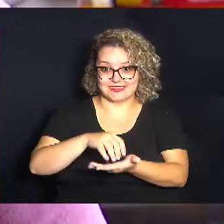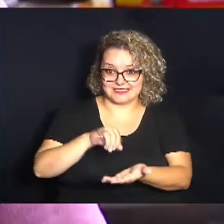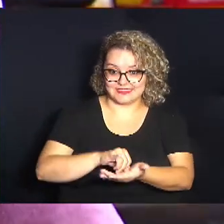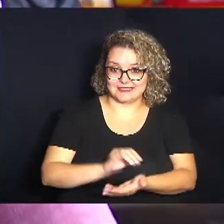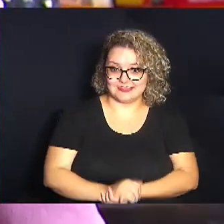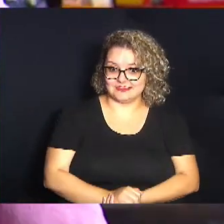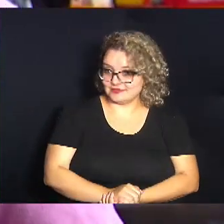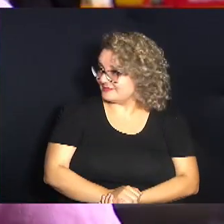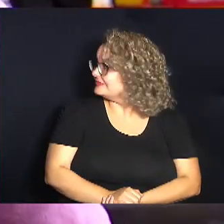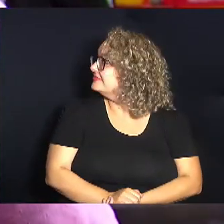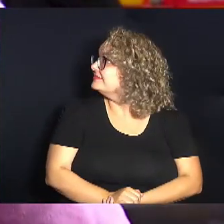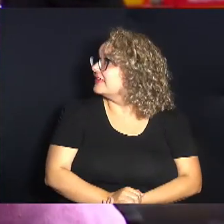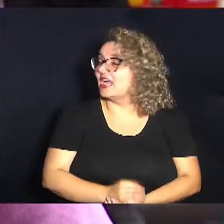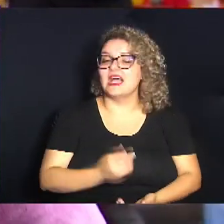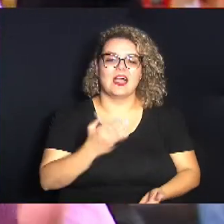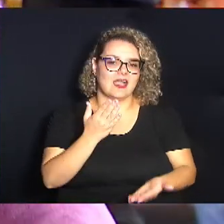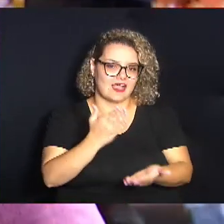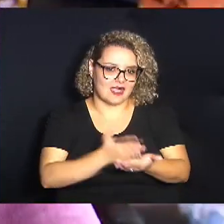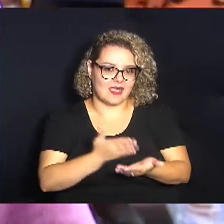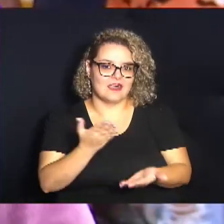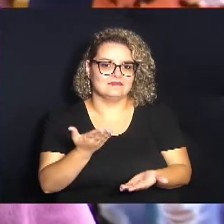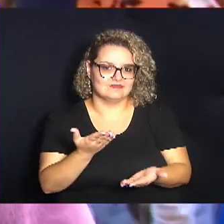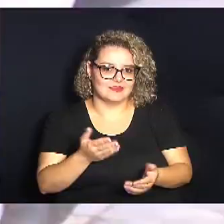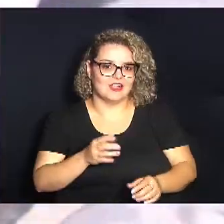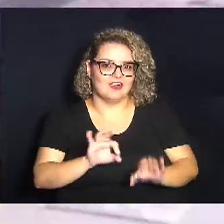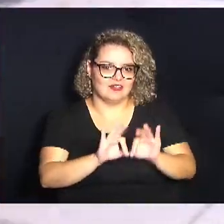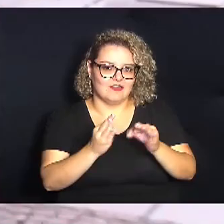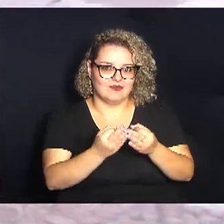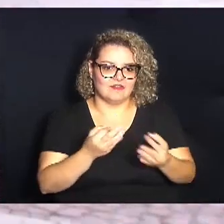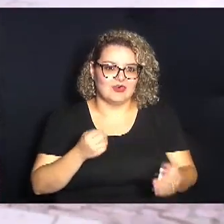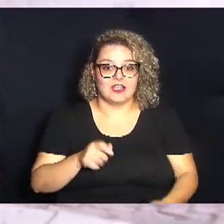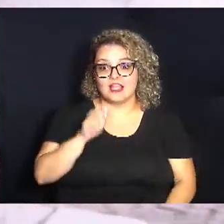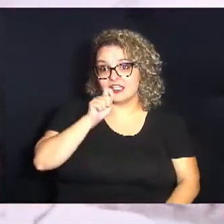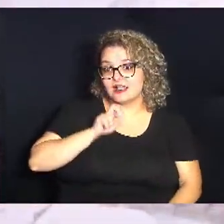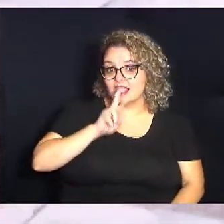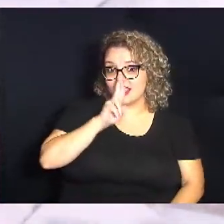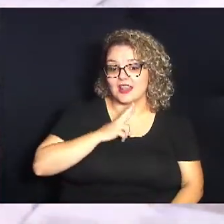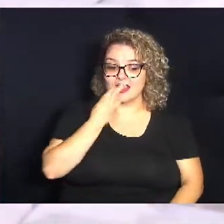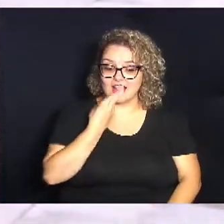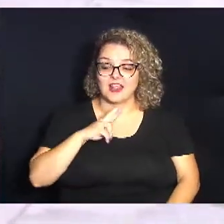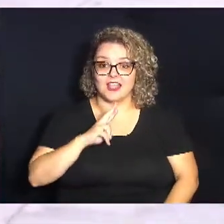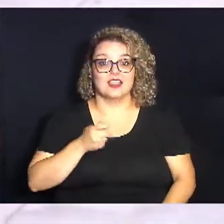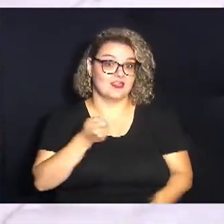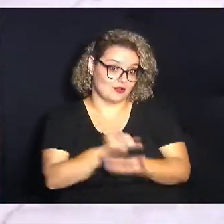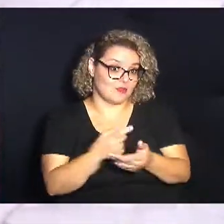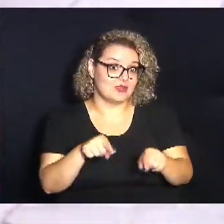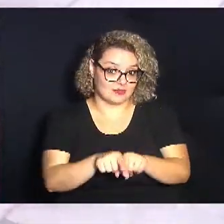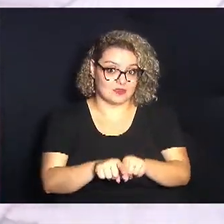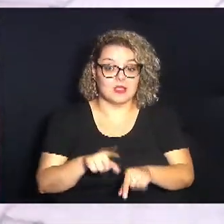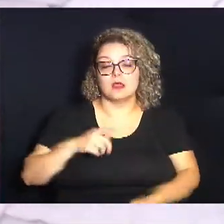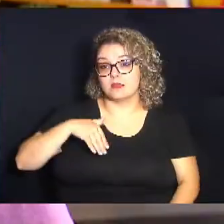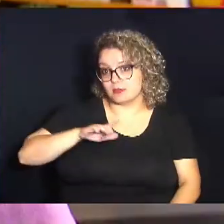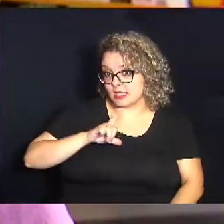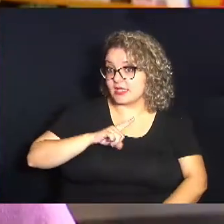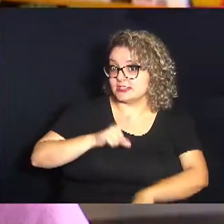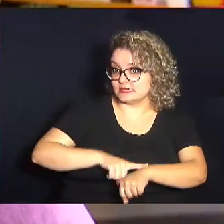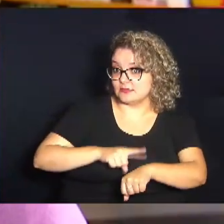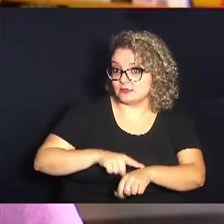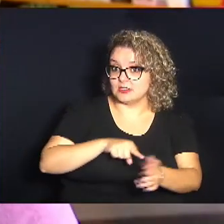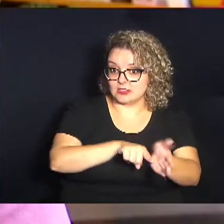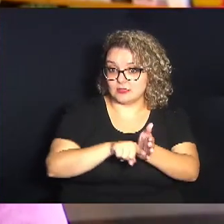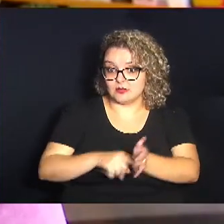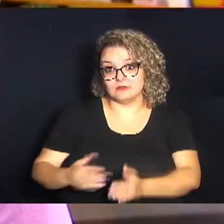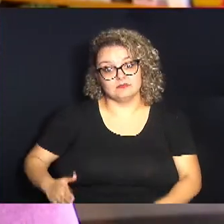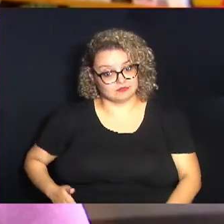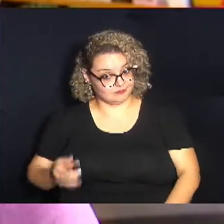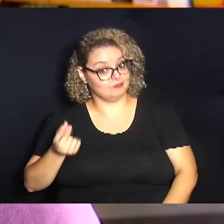Marco uma família aqui para tomar um sorvete e aproveitar para fazer as compras, né? E com mais tempo para pesquisar, o bolso agradece. Eu creio que vale a